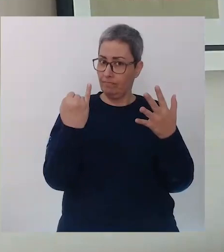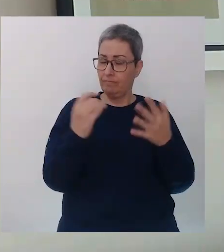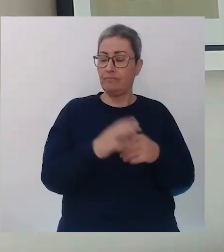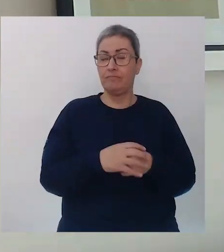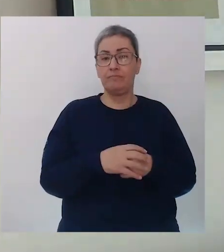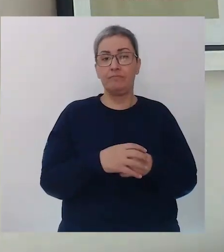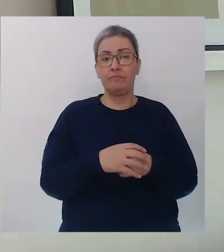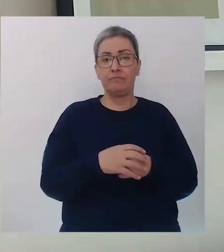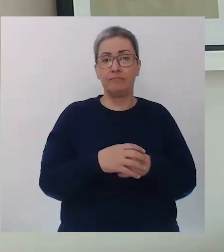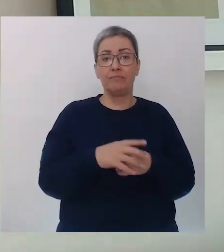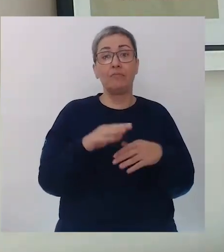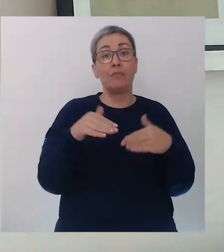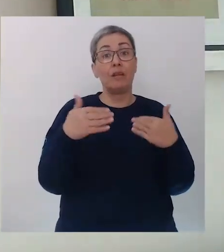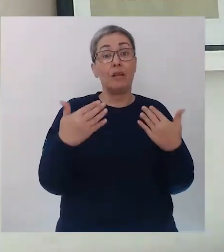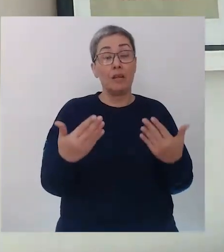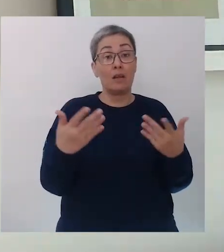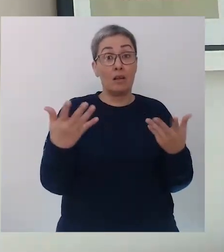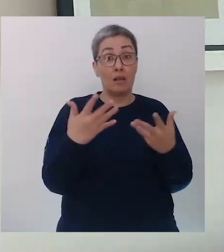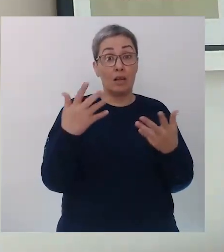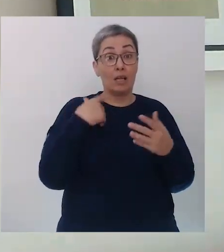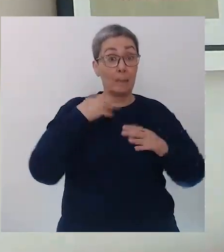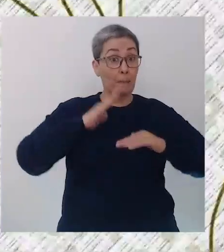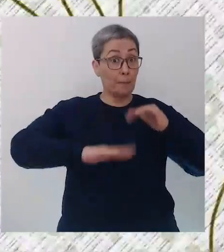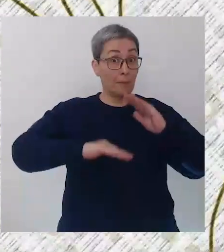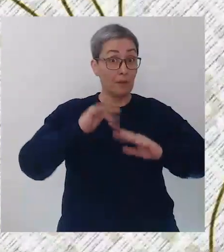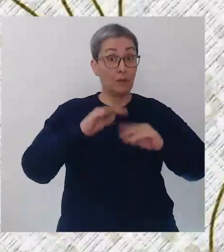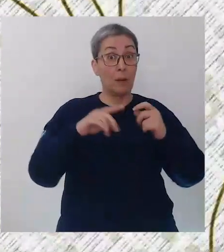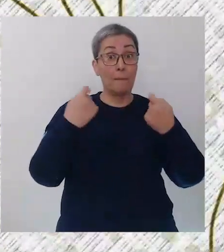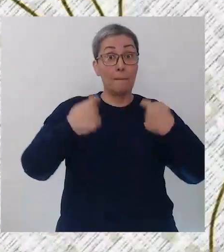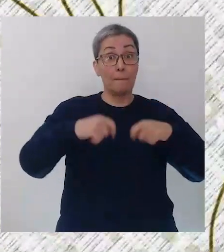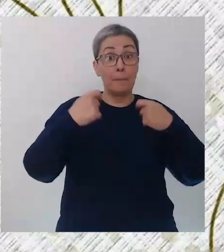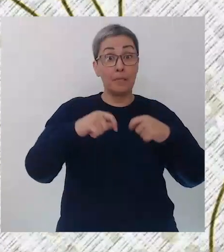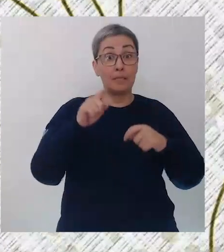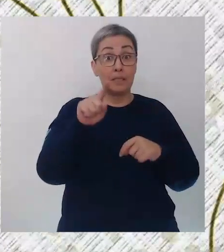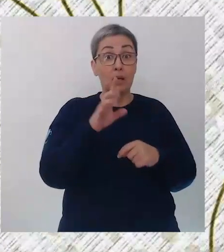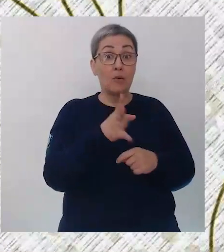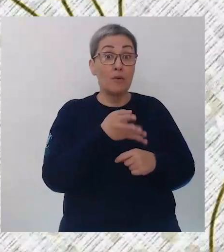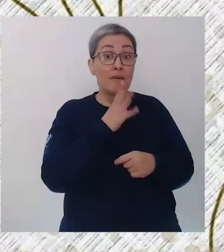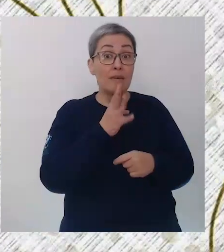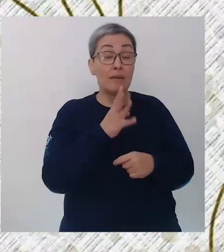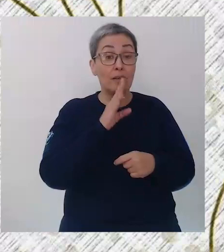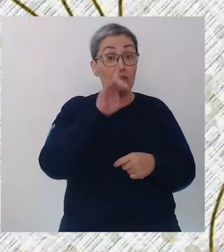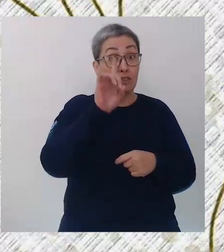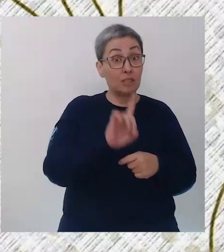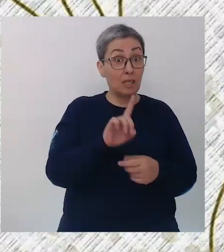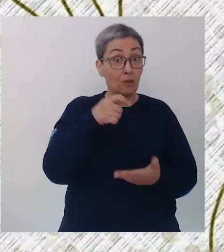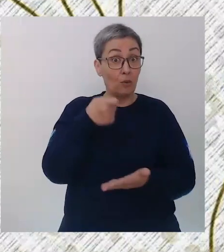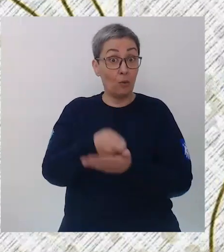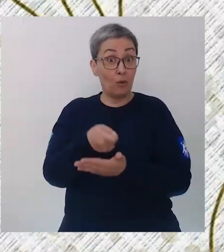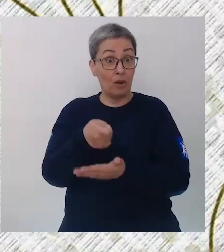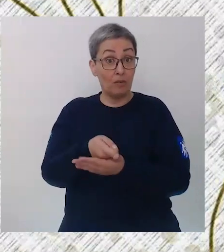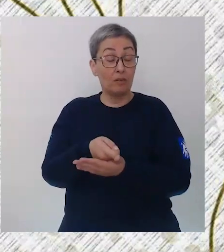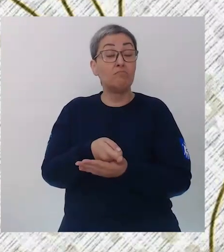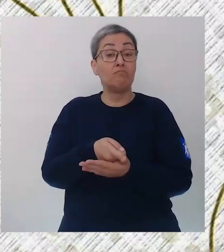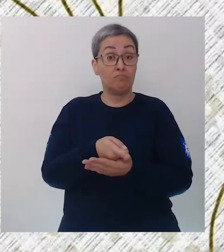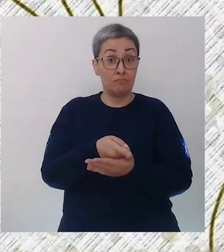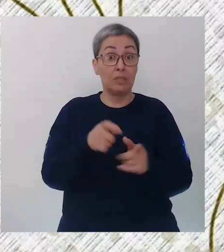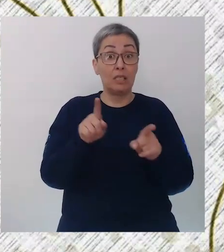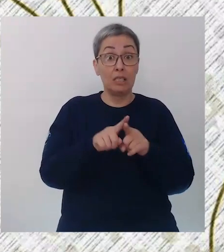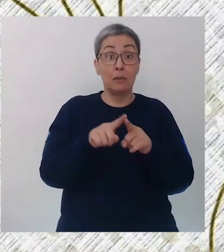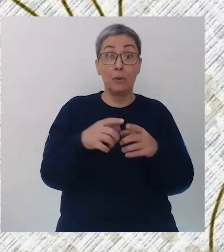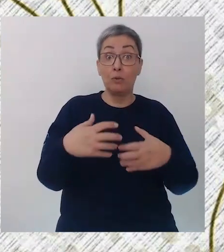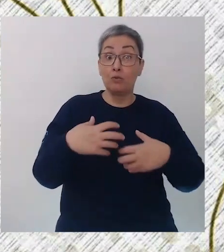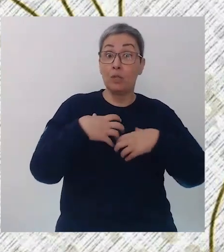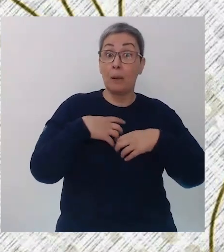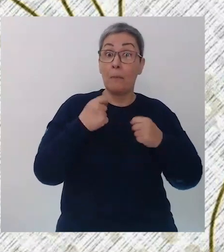importantes, tá? Então, agora na prática, né? Vocês precisam saber dos seus direitos e deveres, como eu falei, e aí dessa